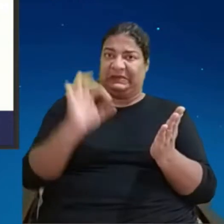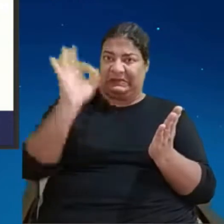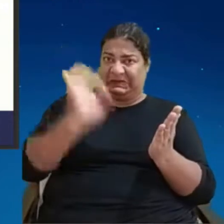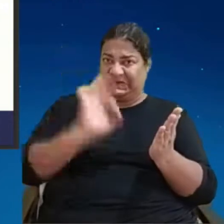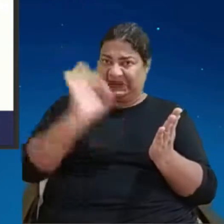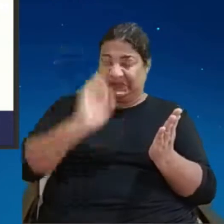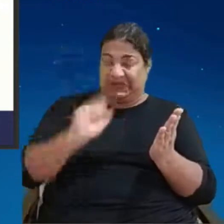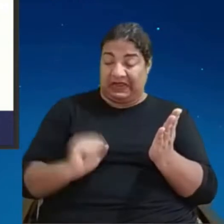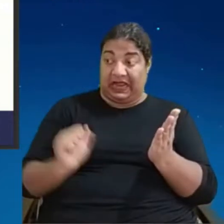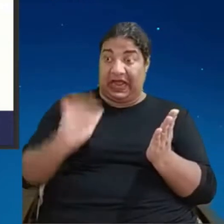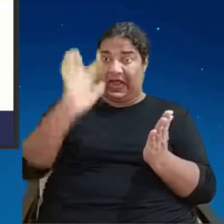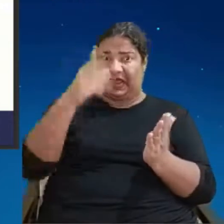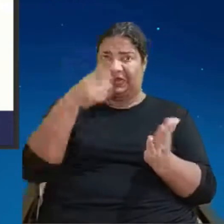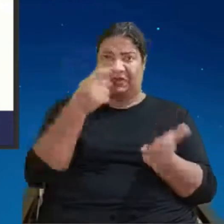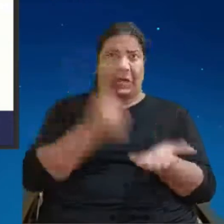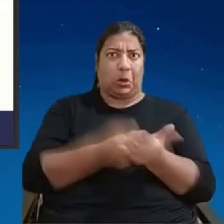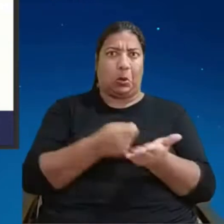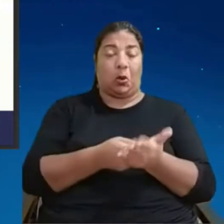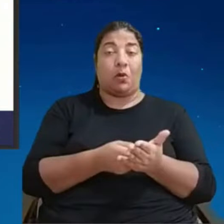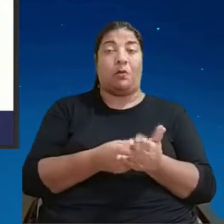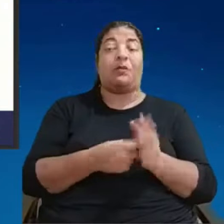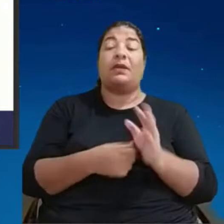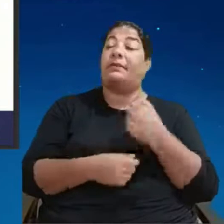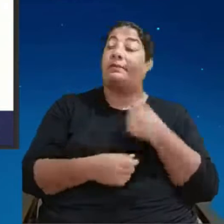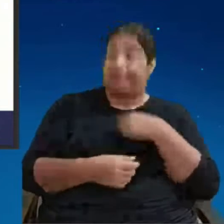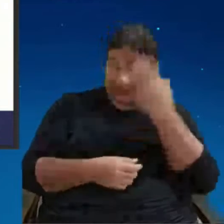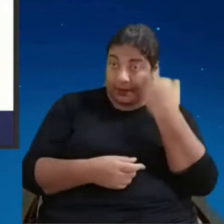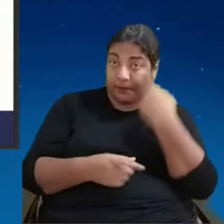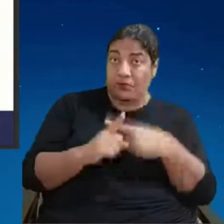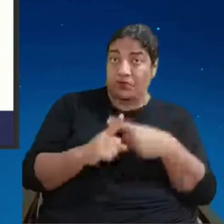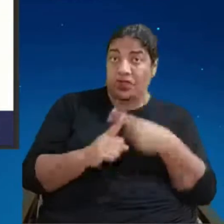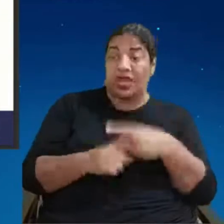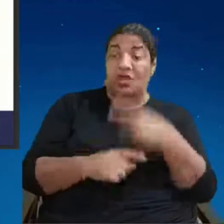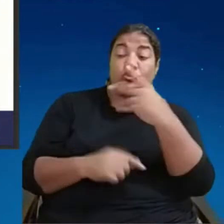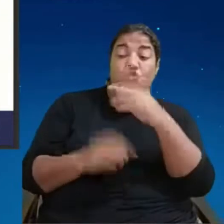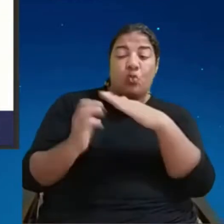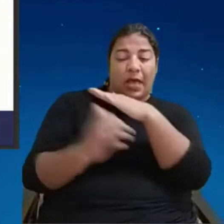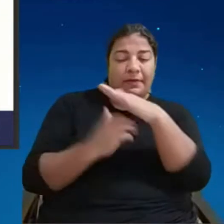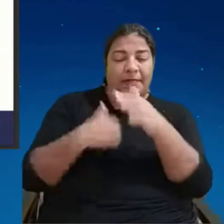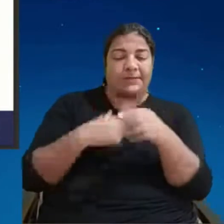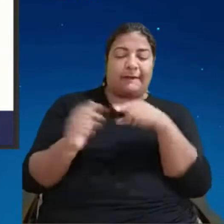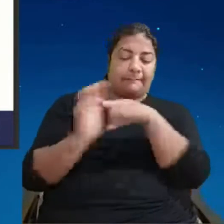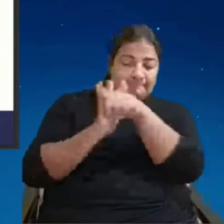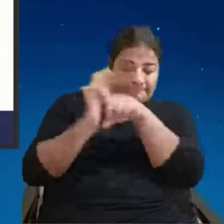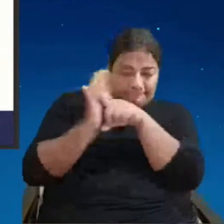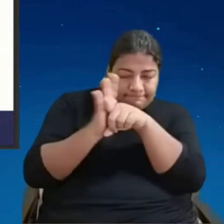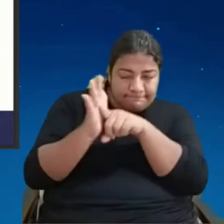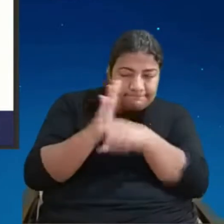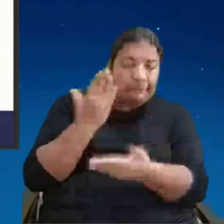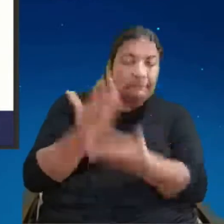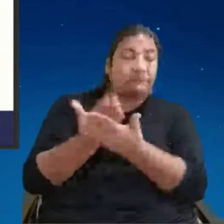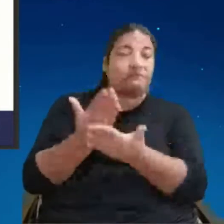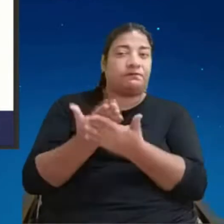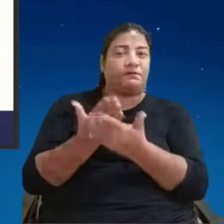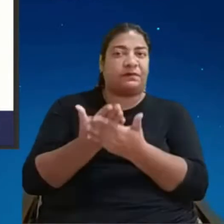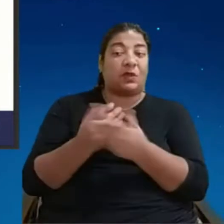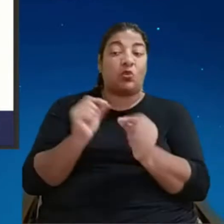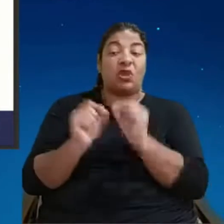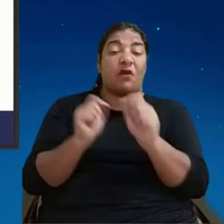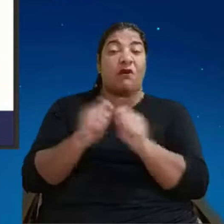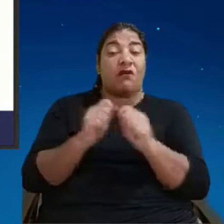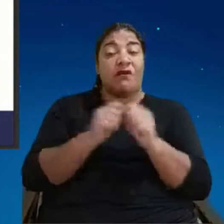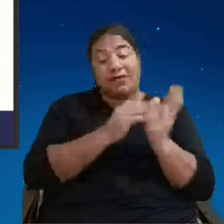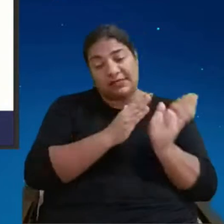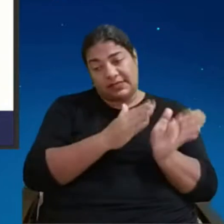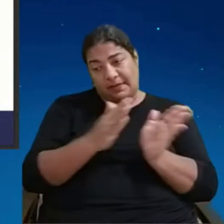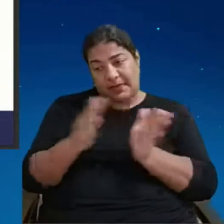por quê? Porque eu estudo a sua empresa, porque eu estudo o processo que eu vou fazer para você, que é singular, que